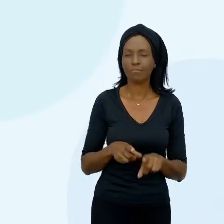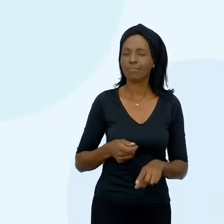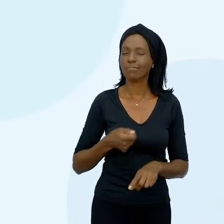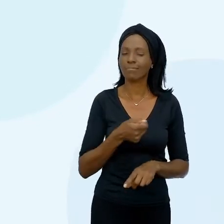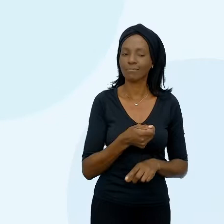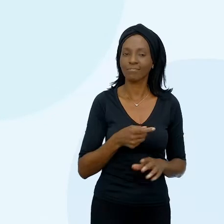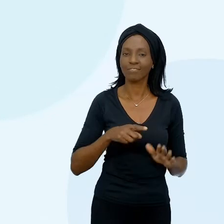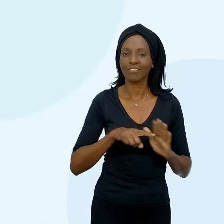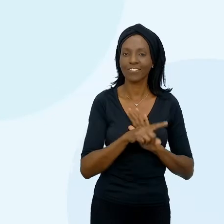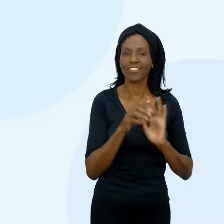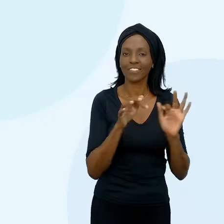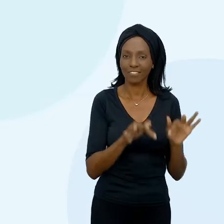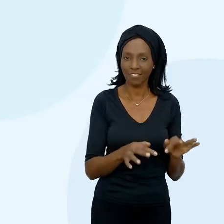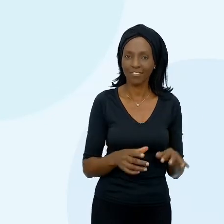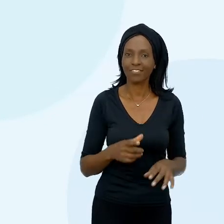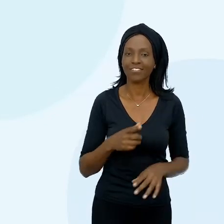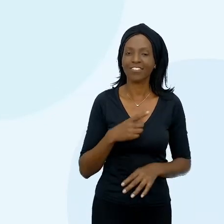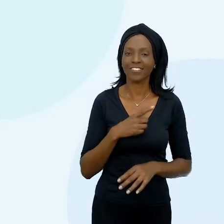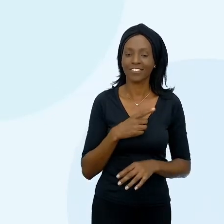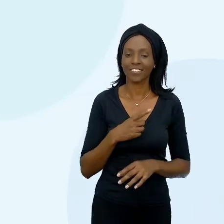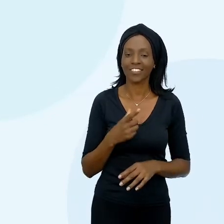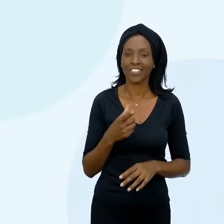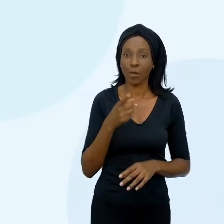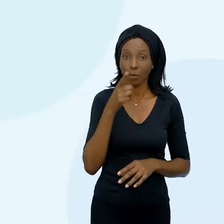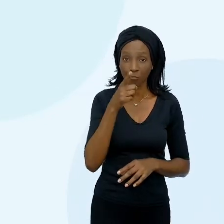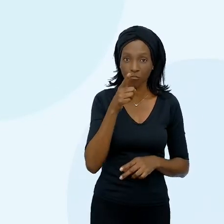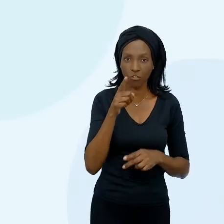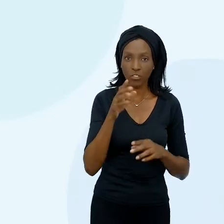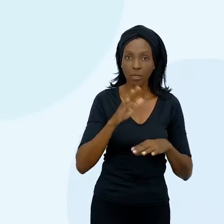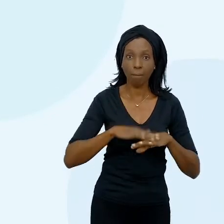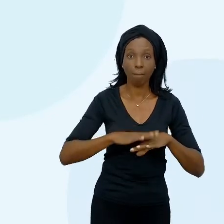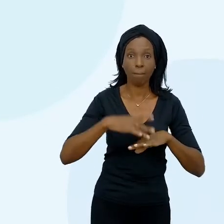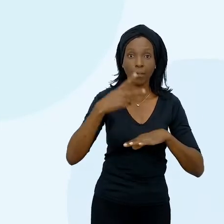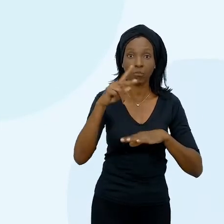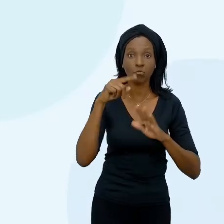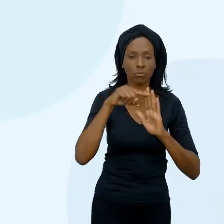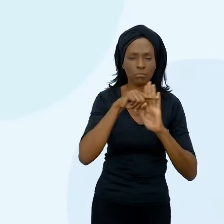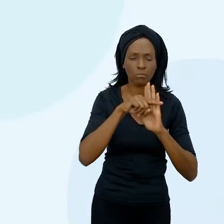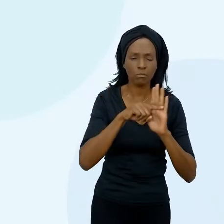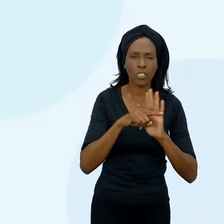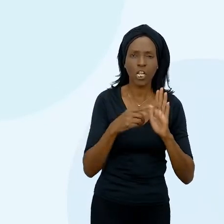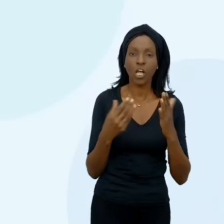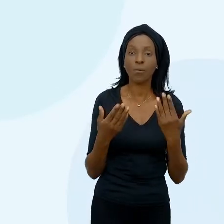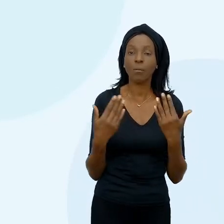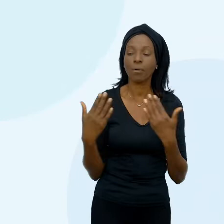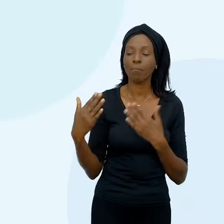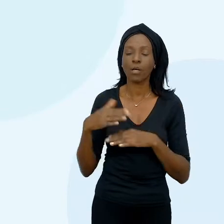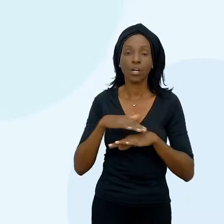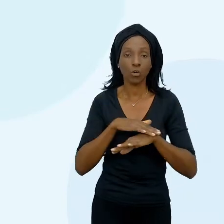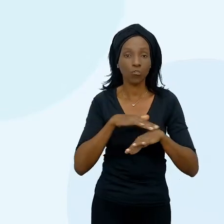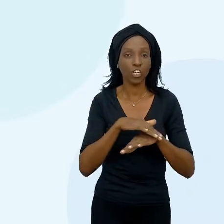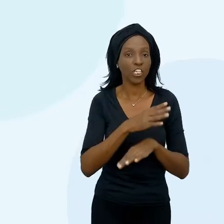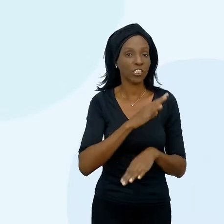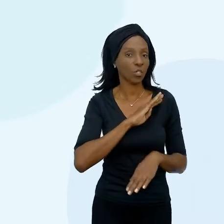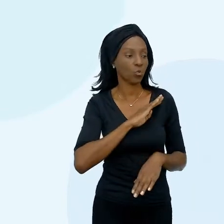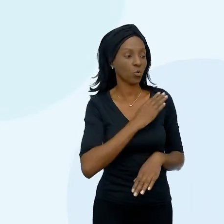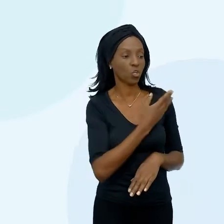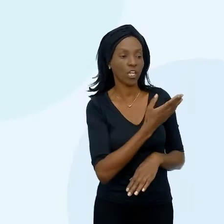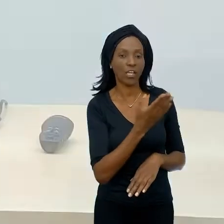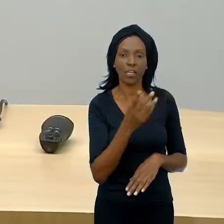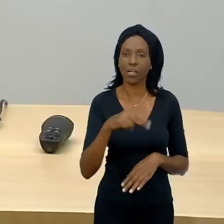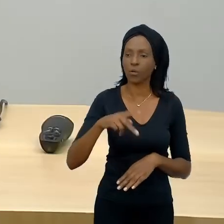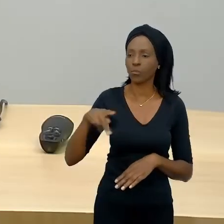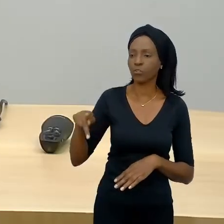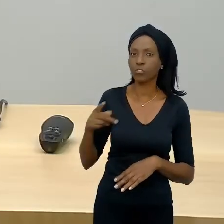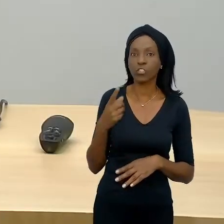provocação final para vocês, né? Para que vocês fizessem uma pesquisa, conversassem com colegas, com os professores, para